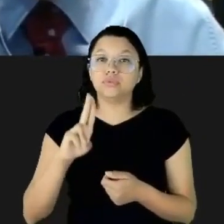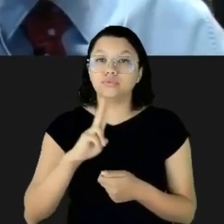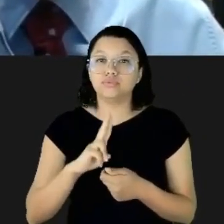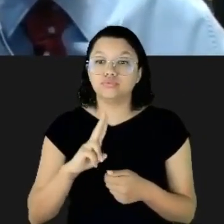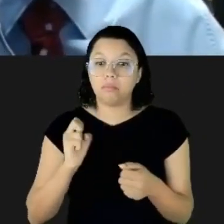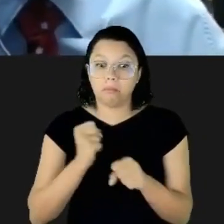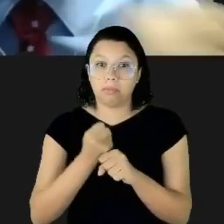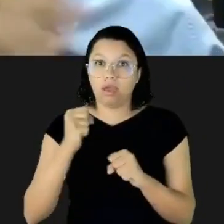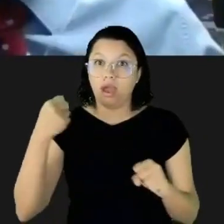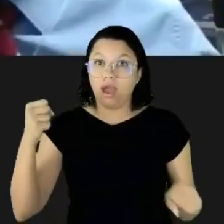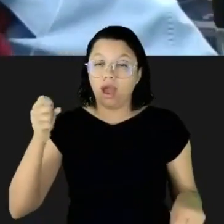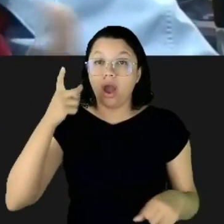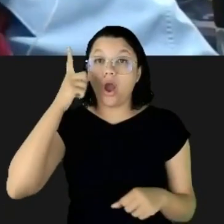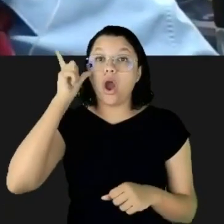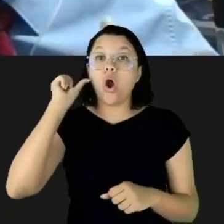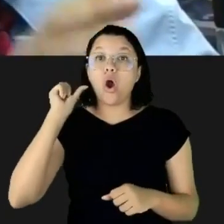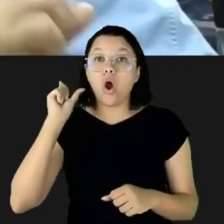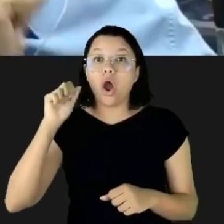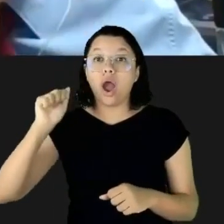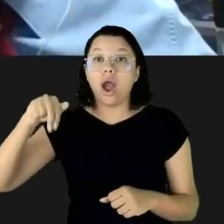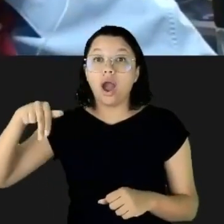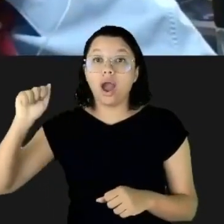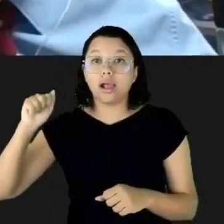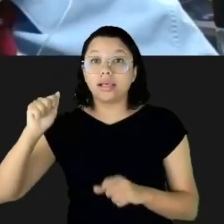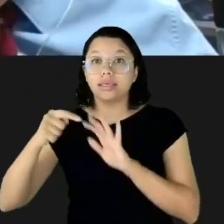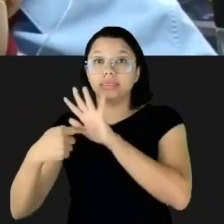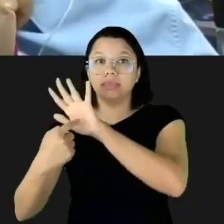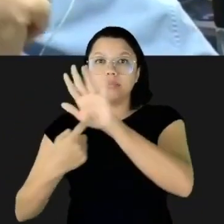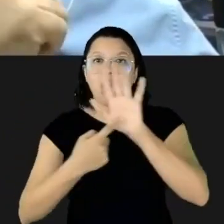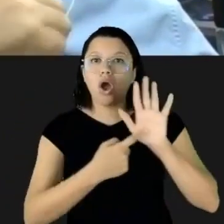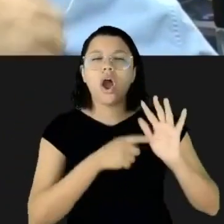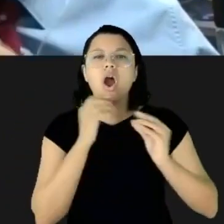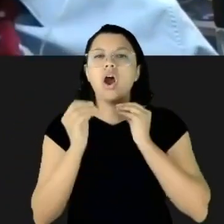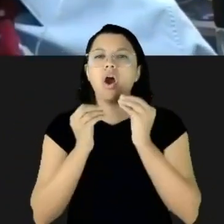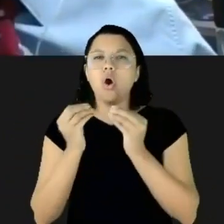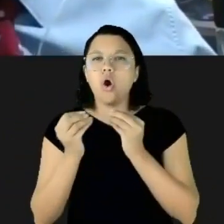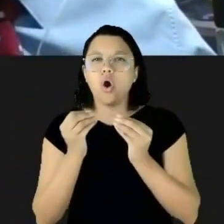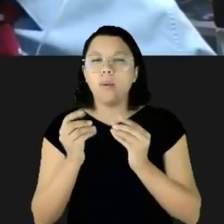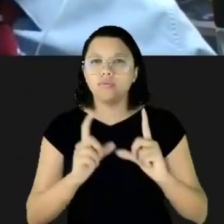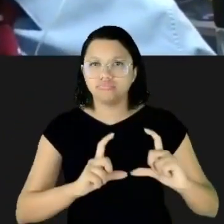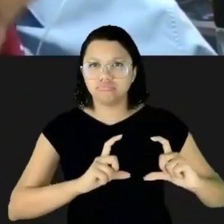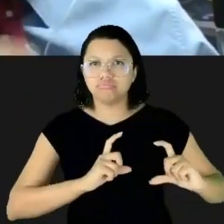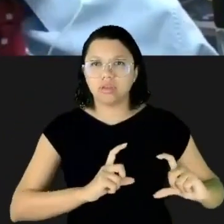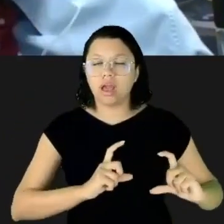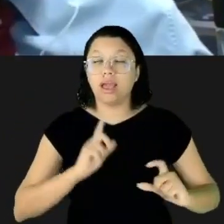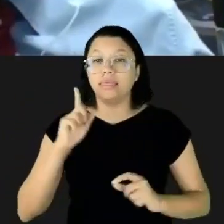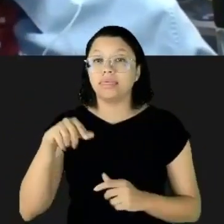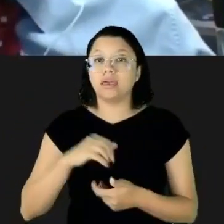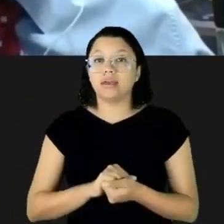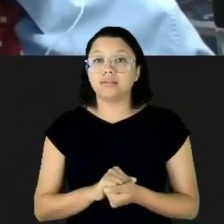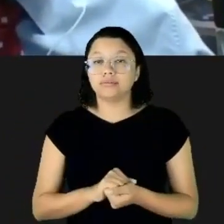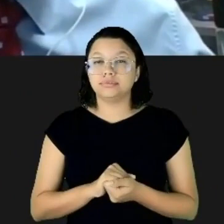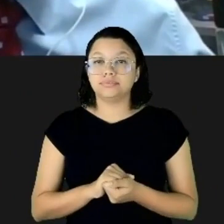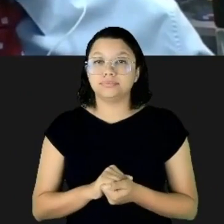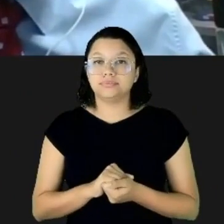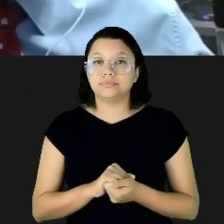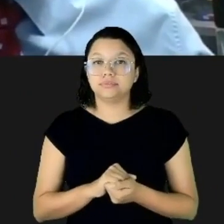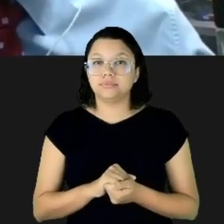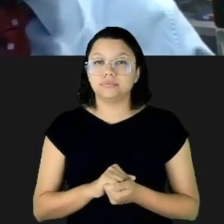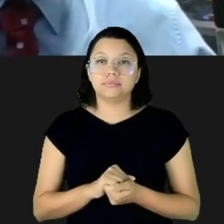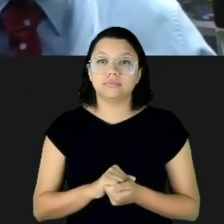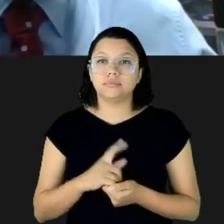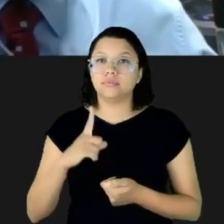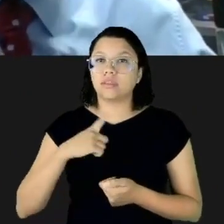utilidade enorme ontem a Ana mostrou como que a etiqueta ela ela tem